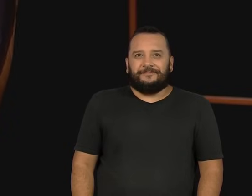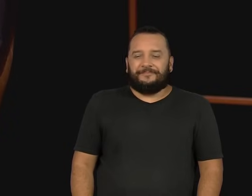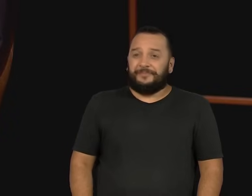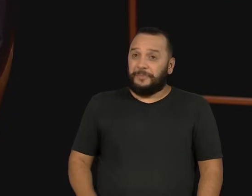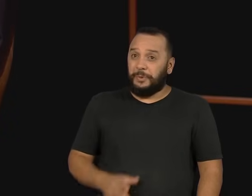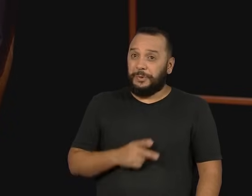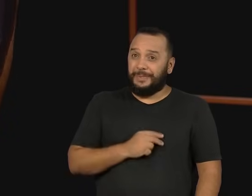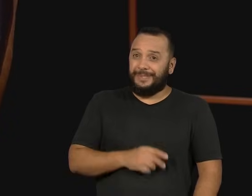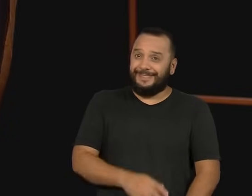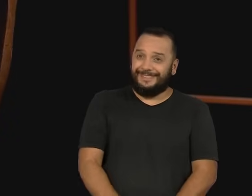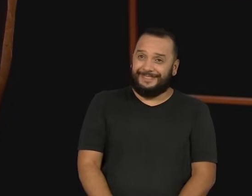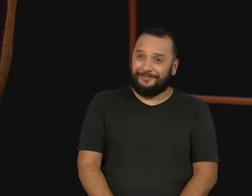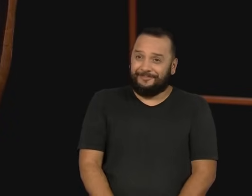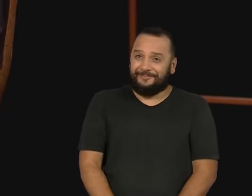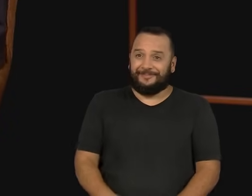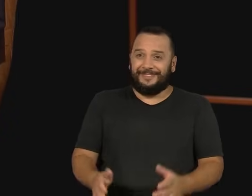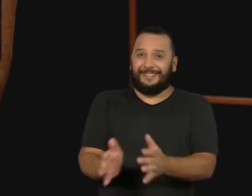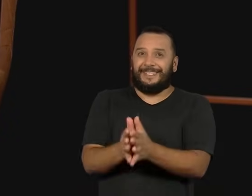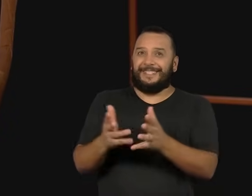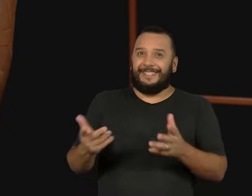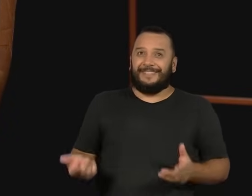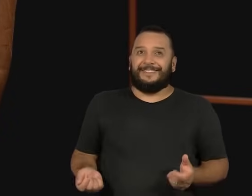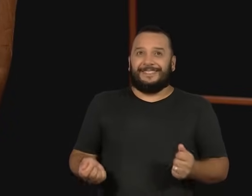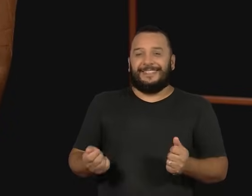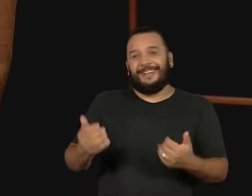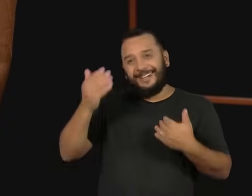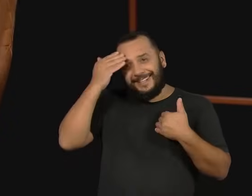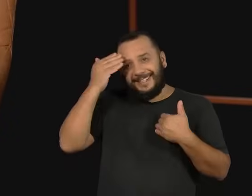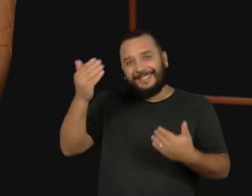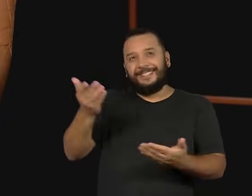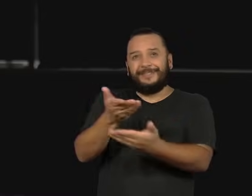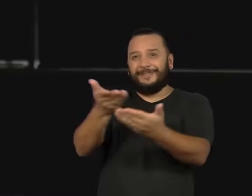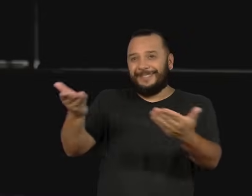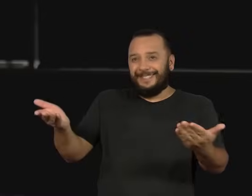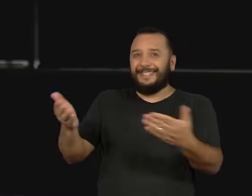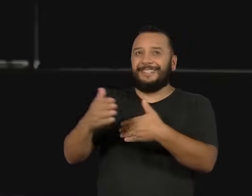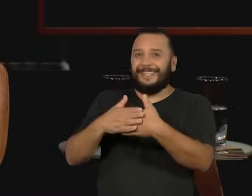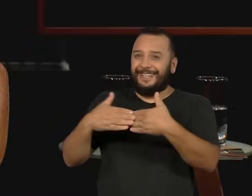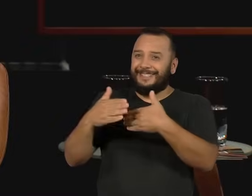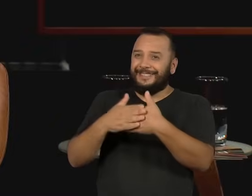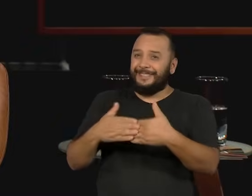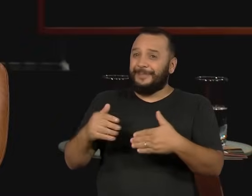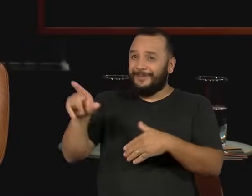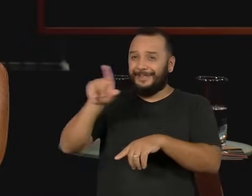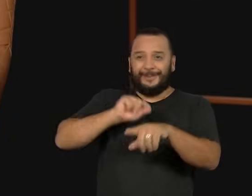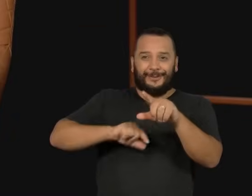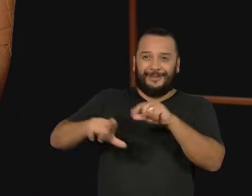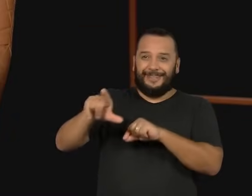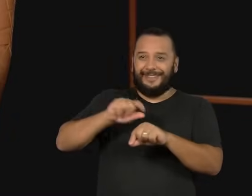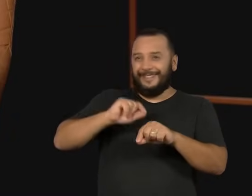Puxa, que maravilha. Puxa, eu agradeço a vocês, a turma que vocês